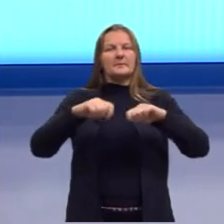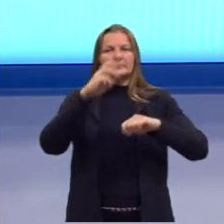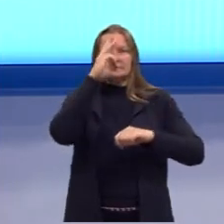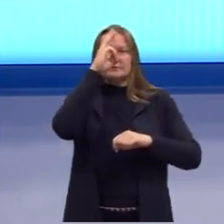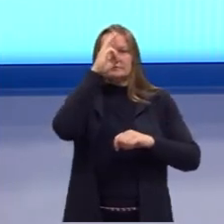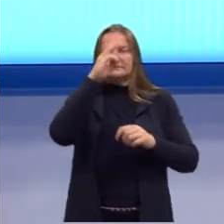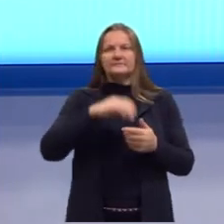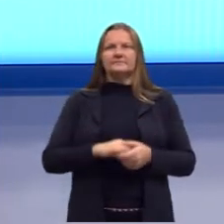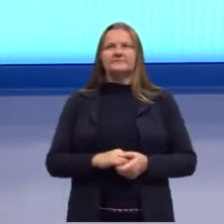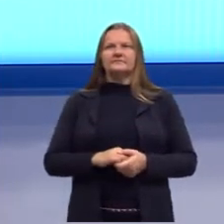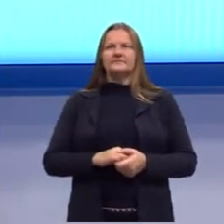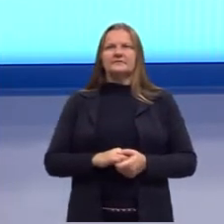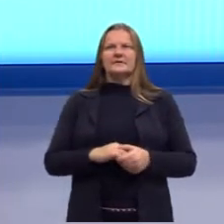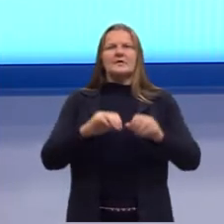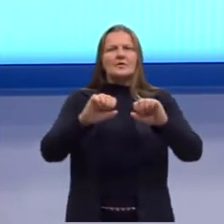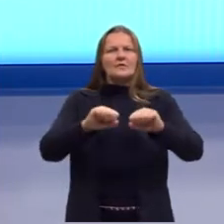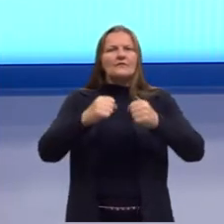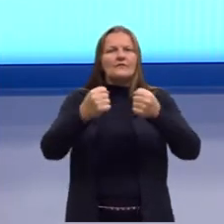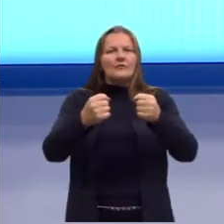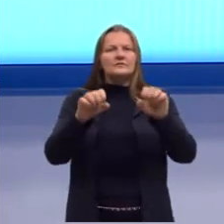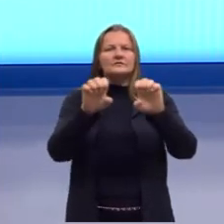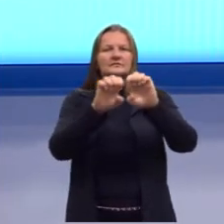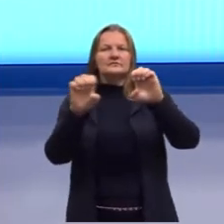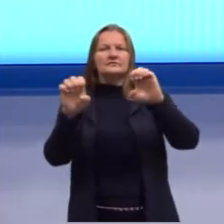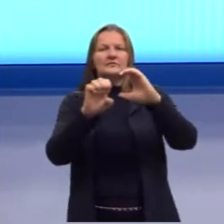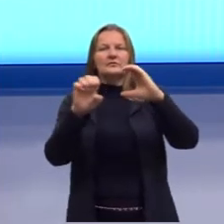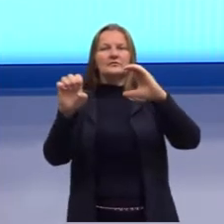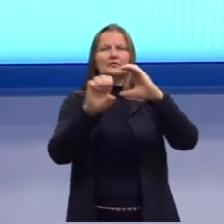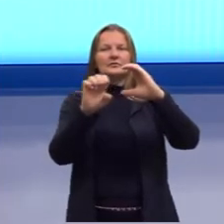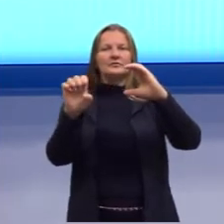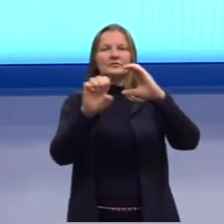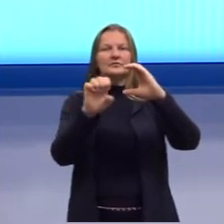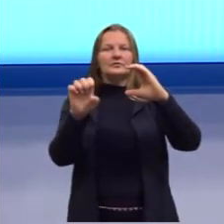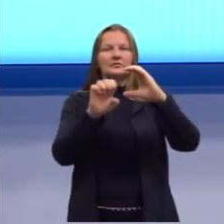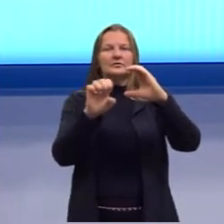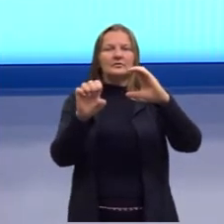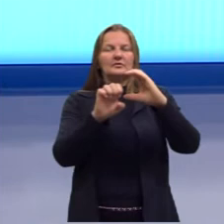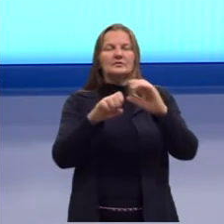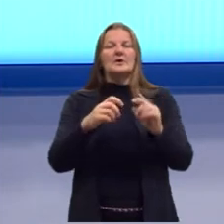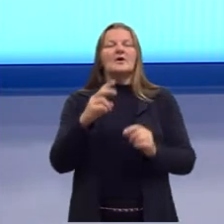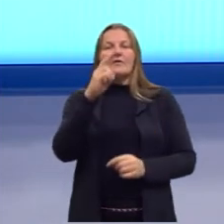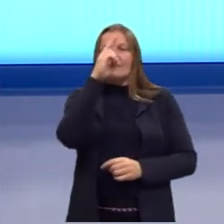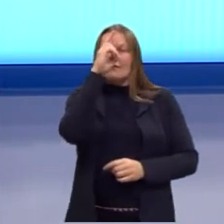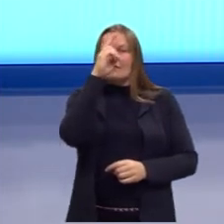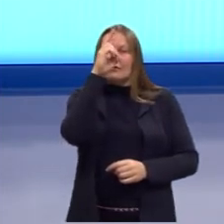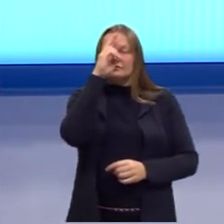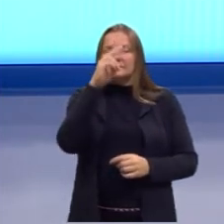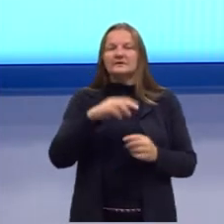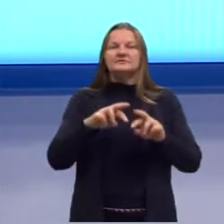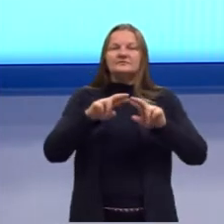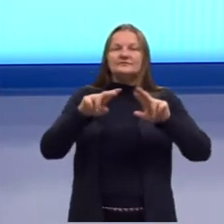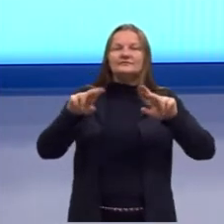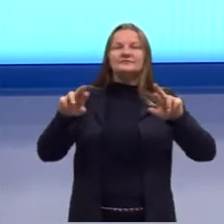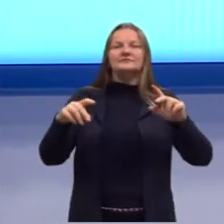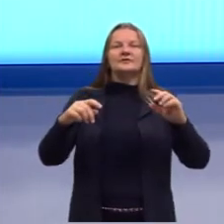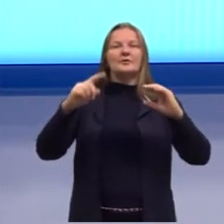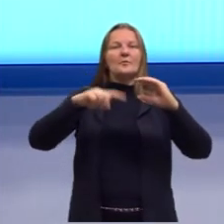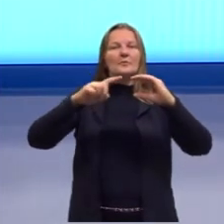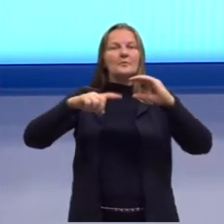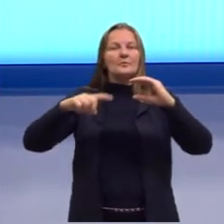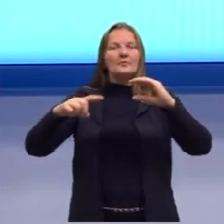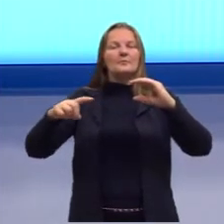igual né a força eletromotriz tensão voltagem diferença de